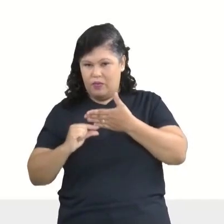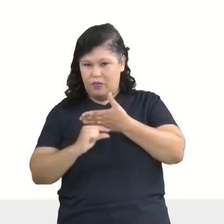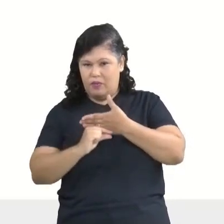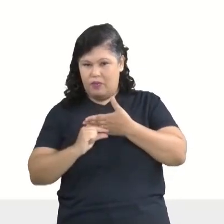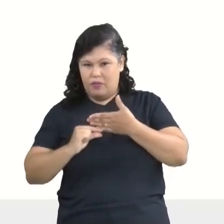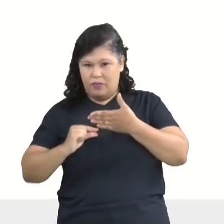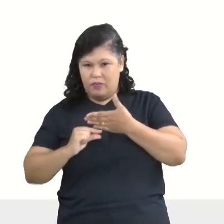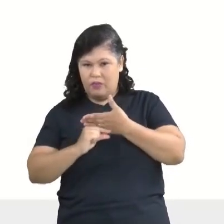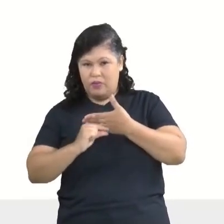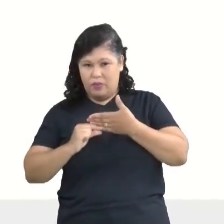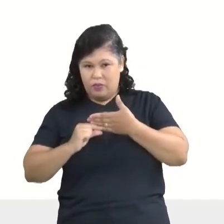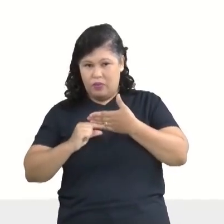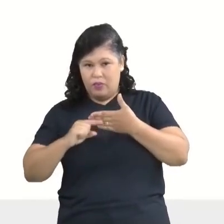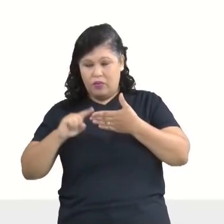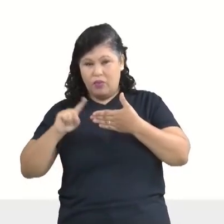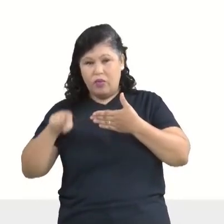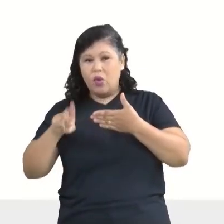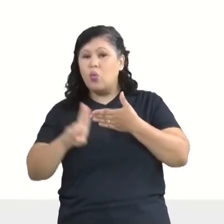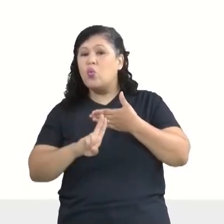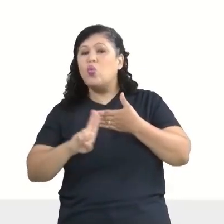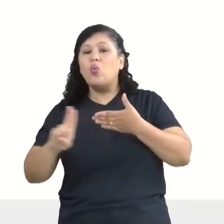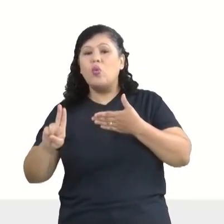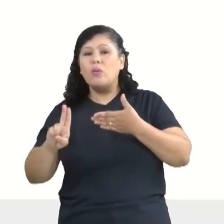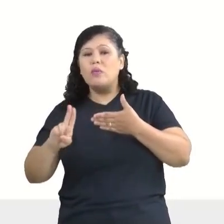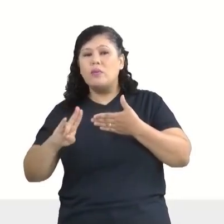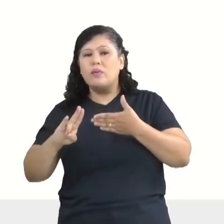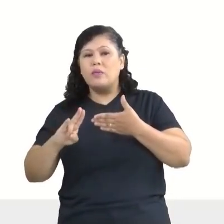poema. Ele se chama